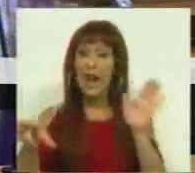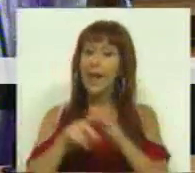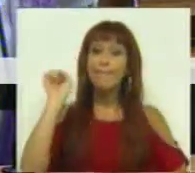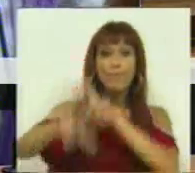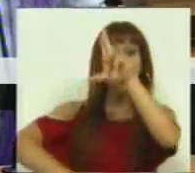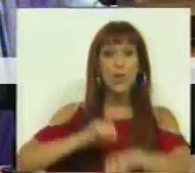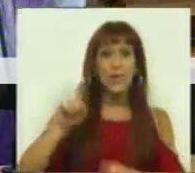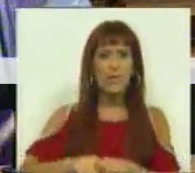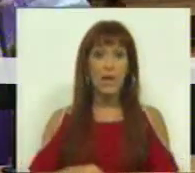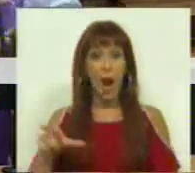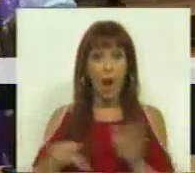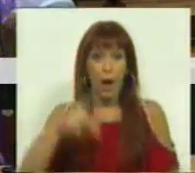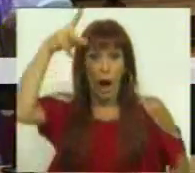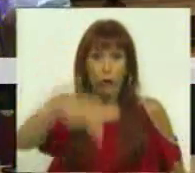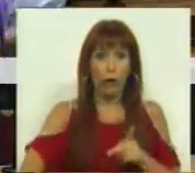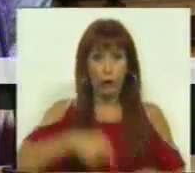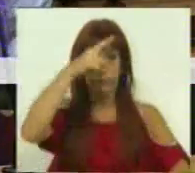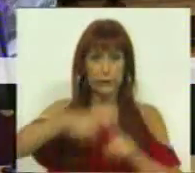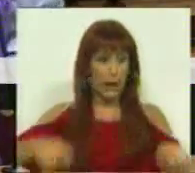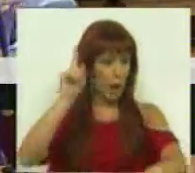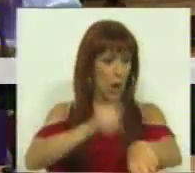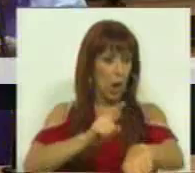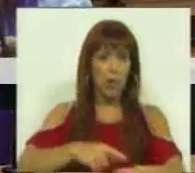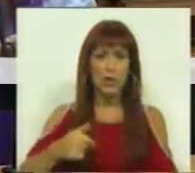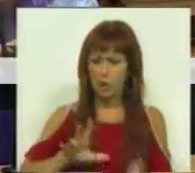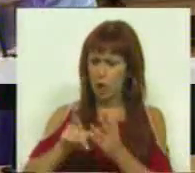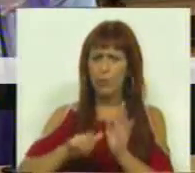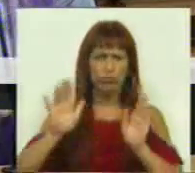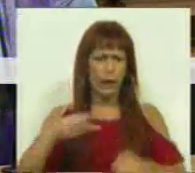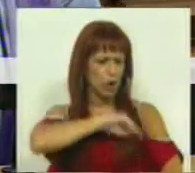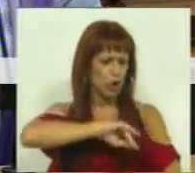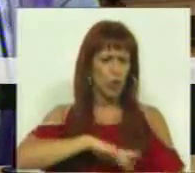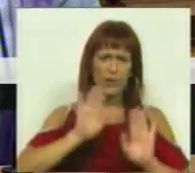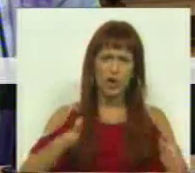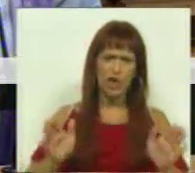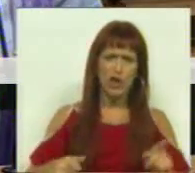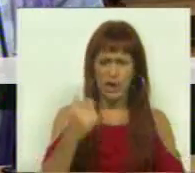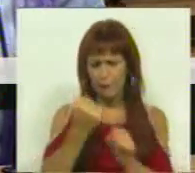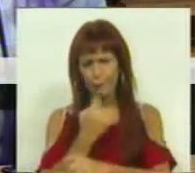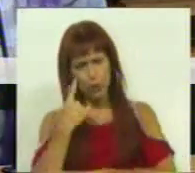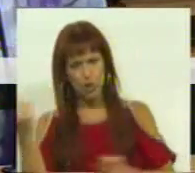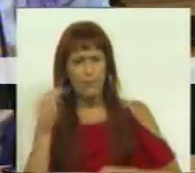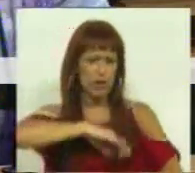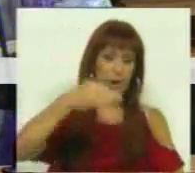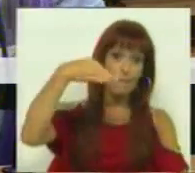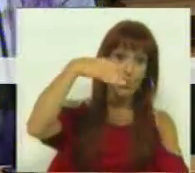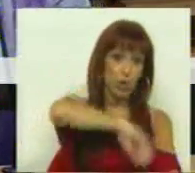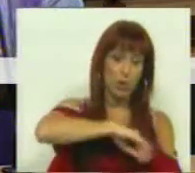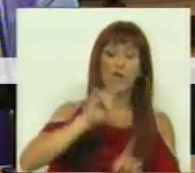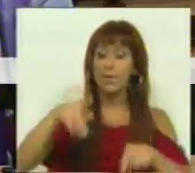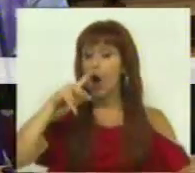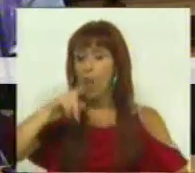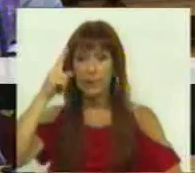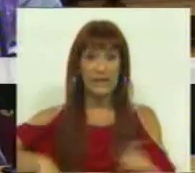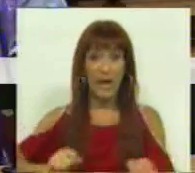uma lei do corte. Corta para metade as horas, já roubou os subsídios a funcionários públicos e pensionistas, corta